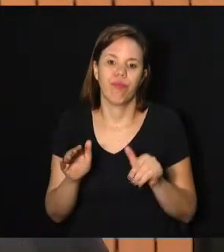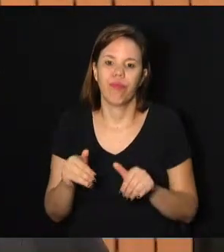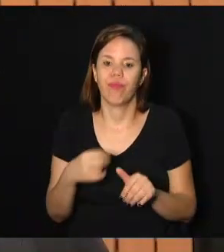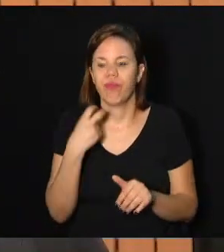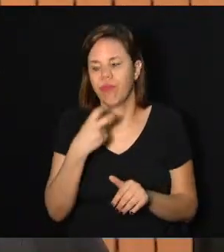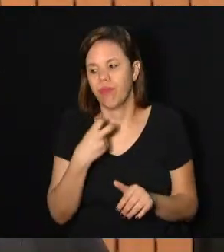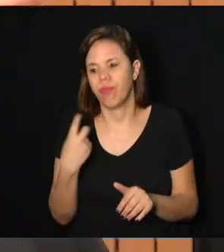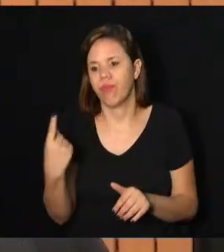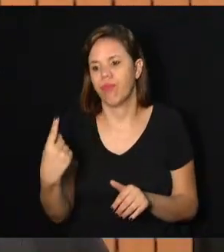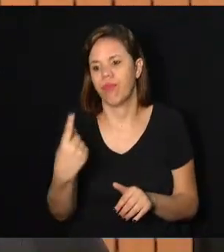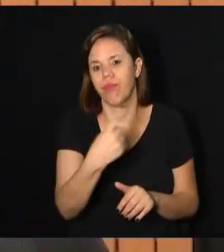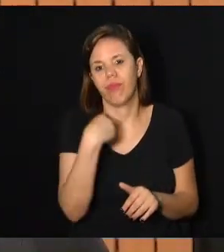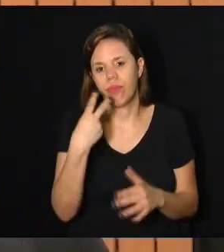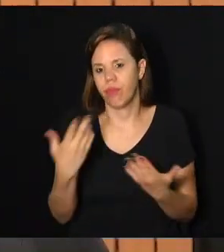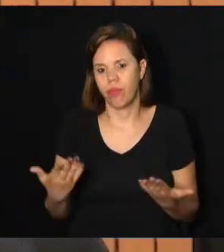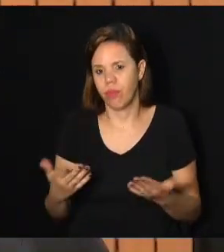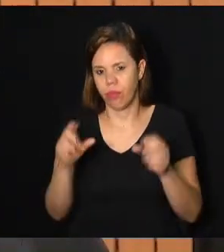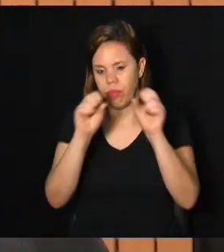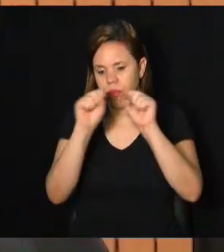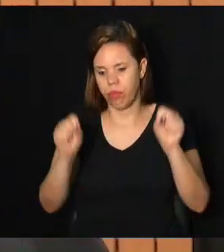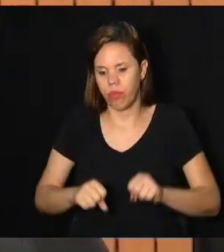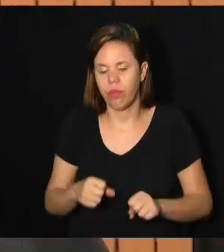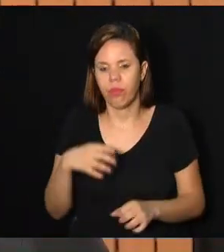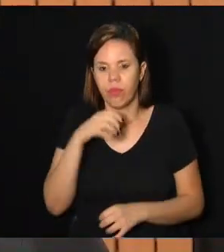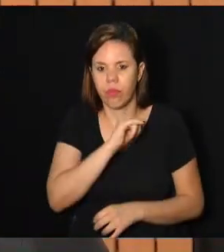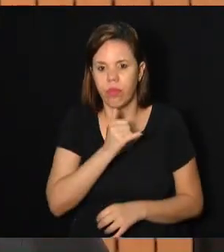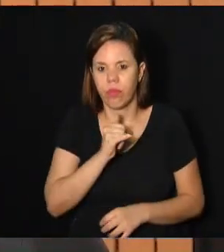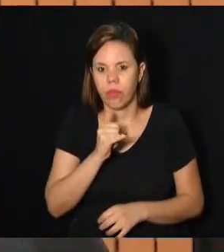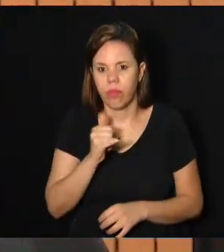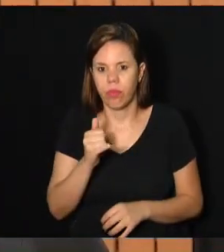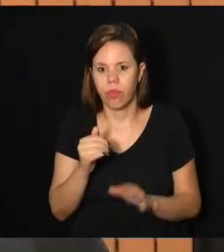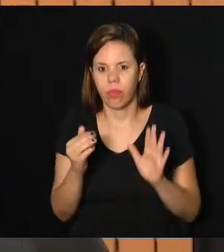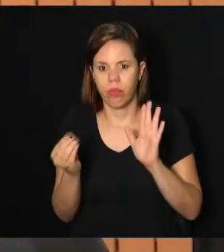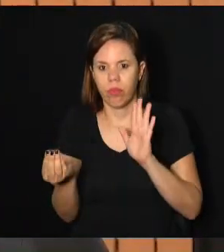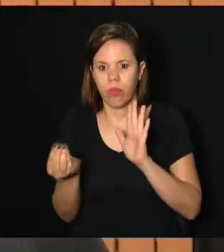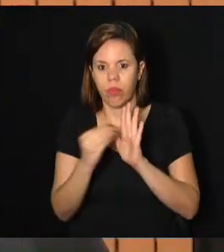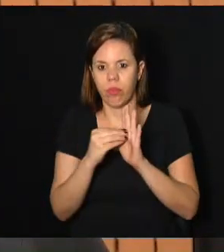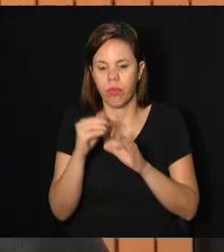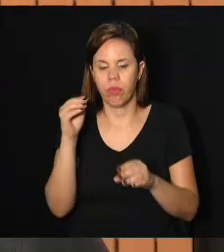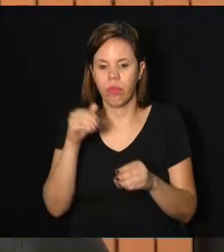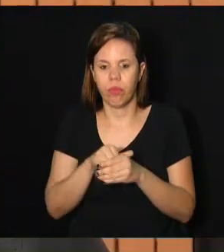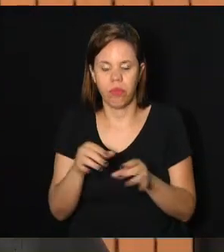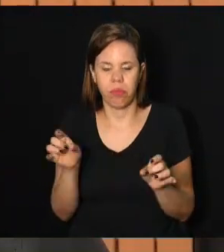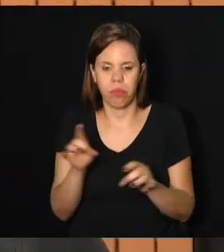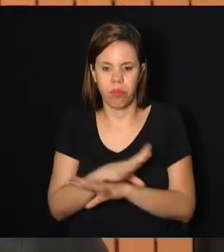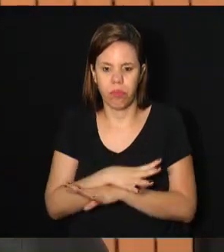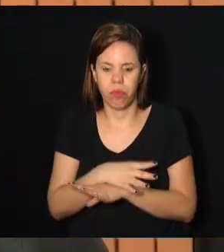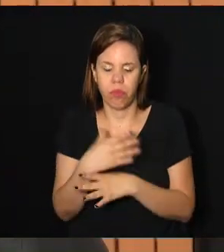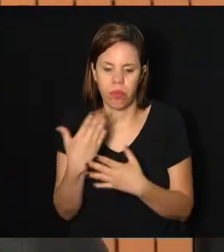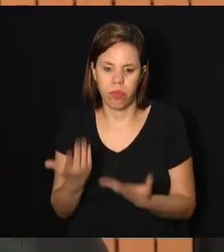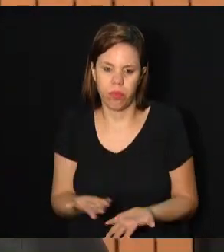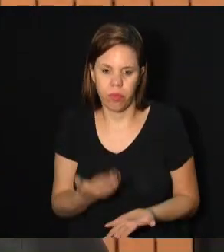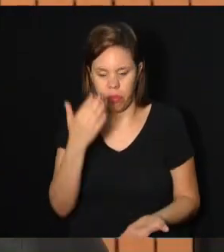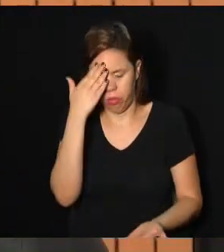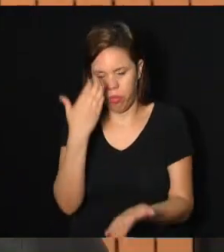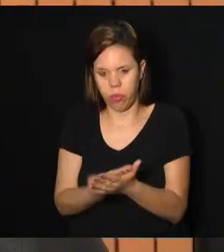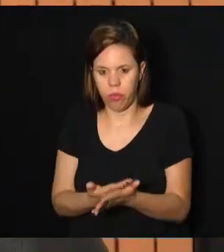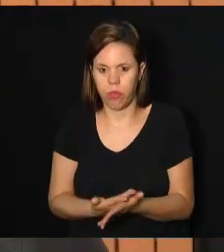verbalmente cada vereador, e hoje no sistema eletrônico é muito rápido, você faz a votação. Então, eu acredito